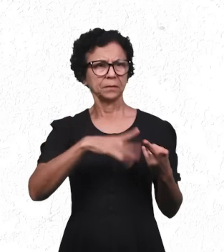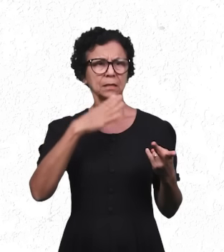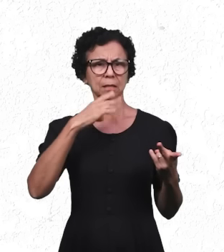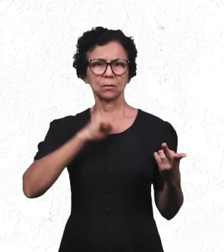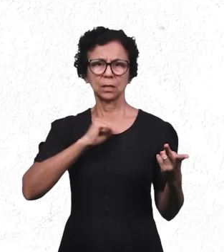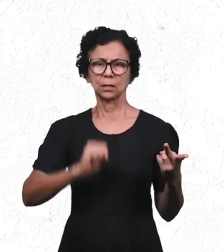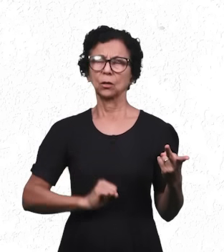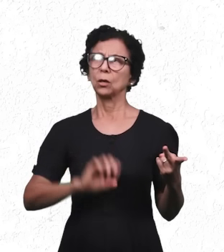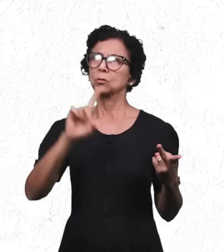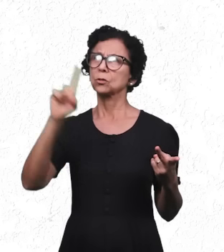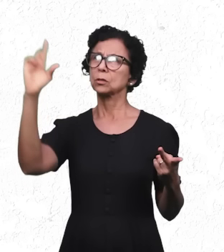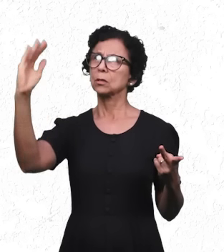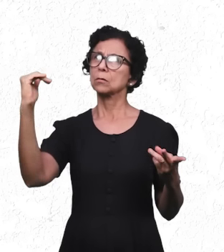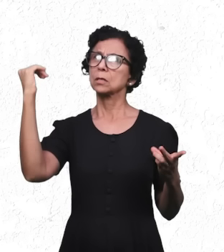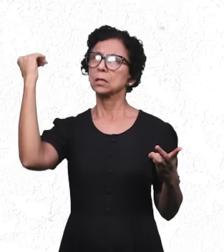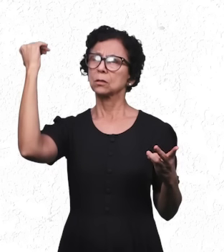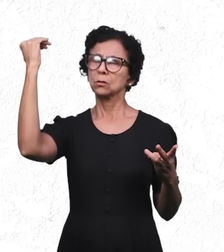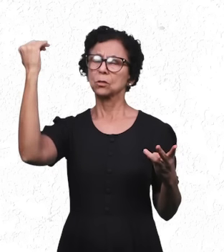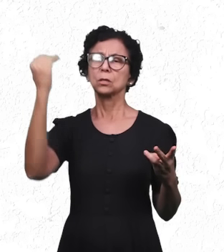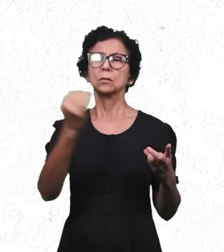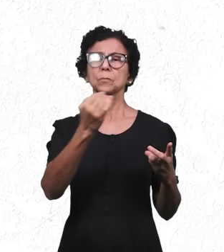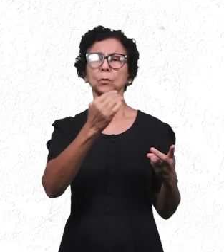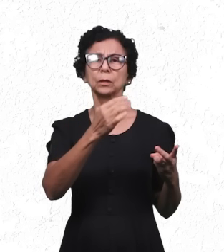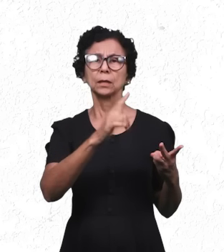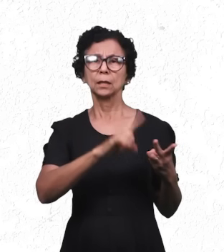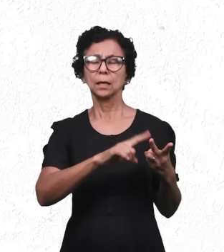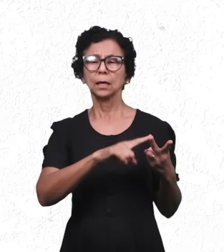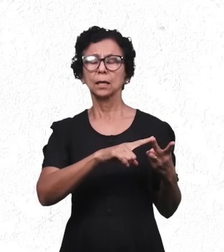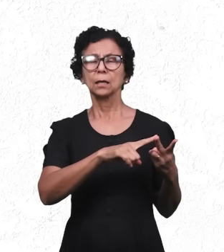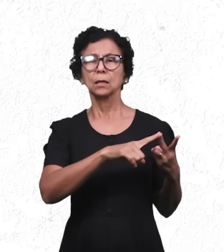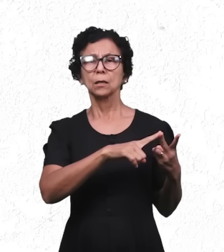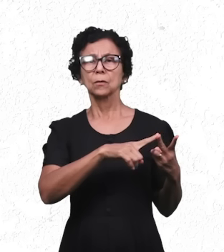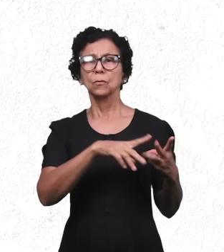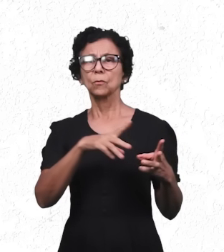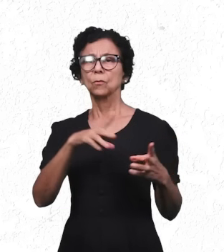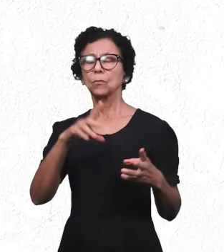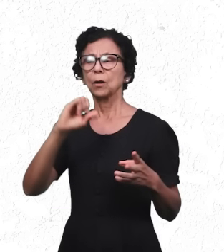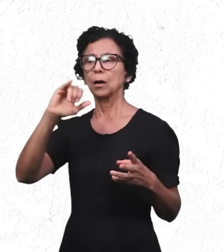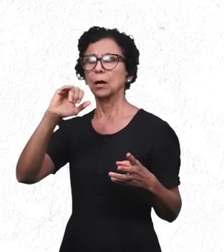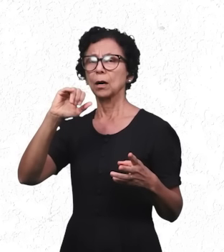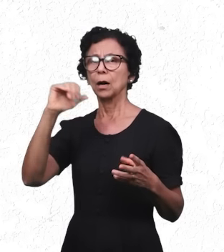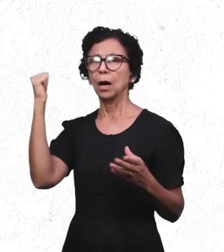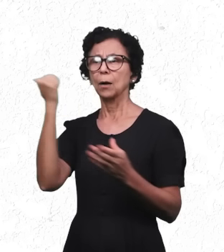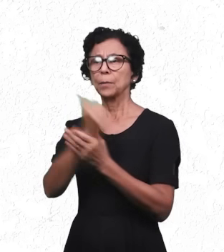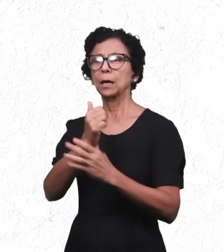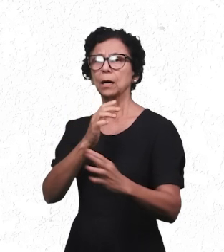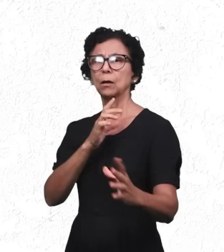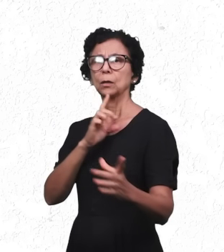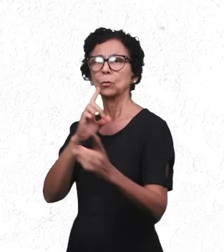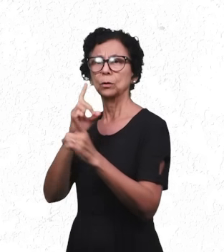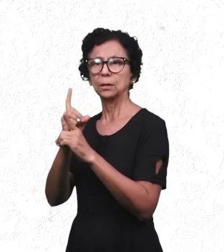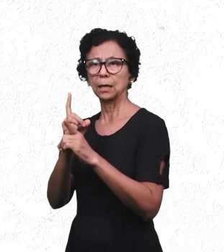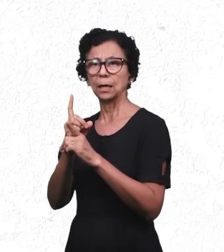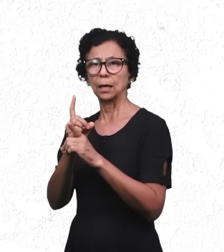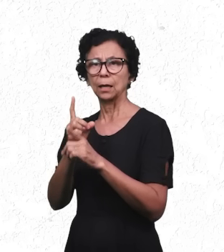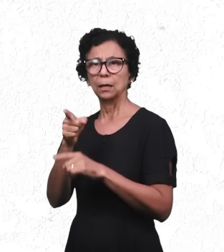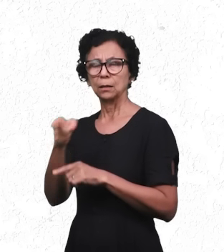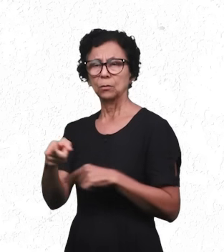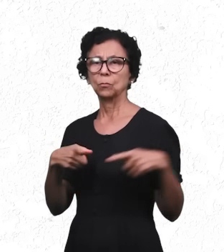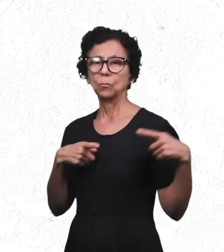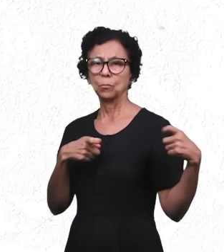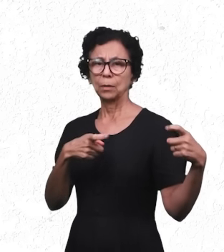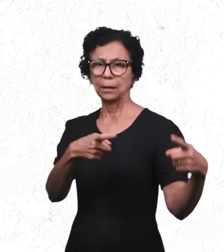Altíssimo, e que saiu ao encontro de Abraão quando ele regressava da matança dos reis